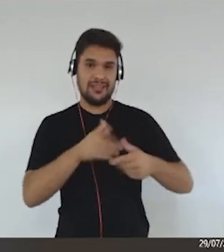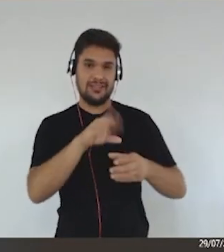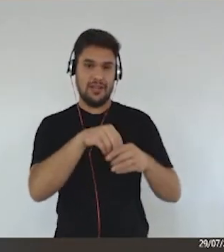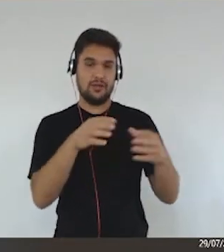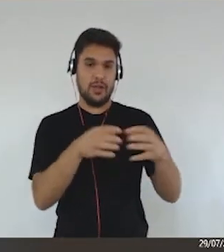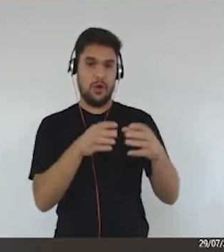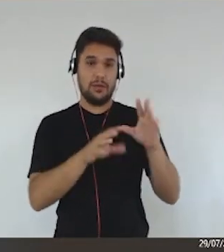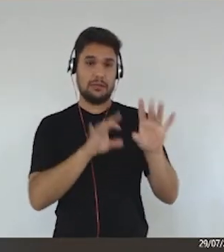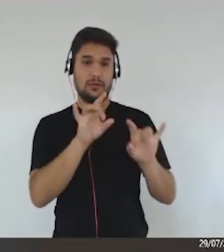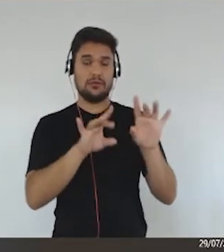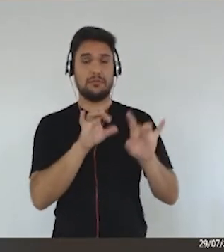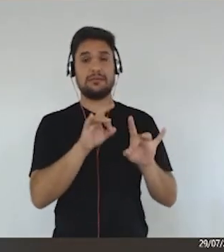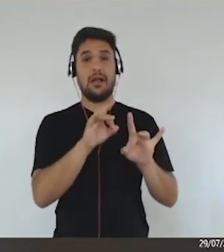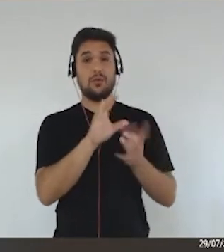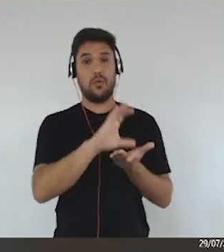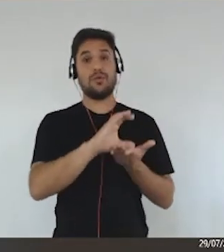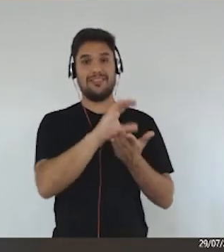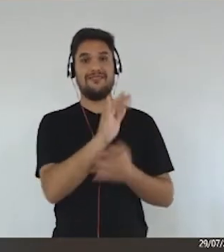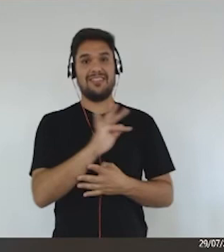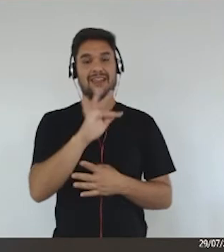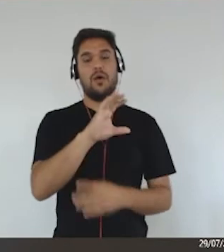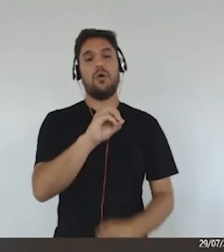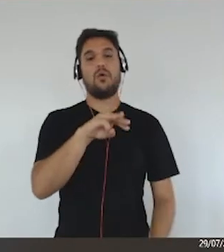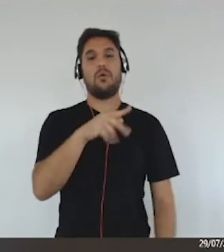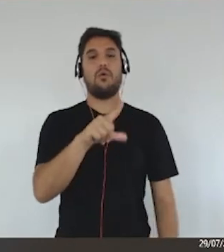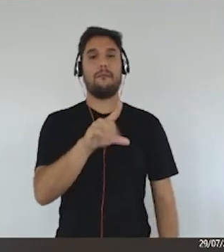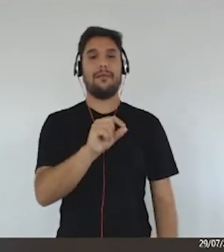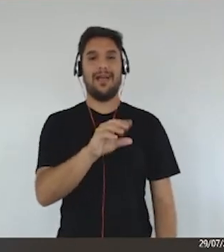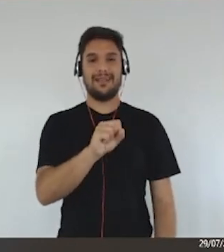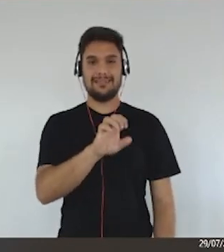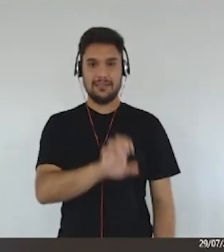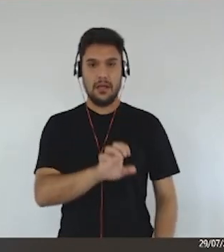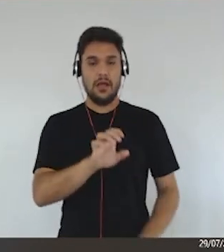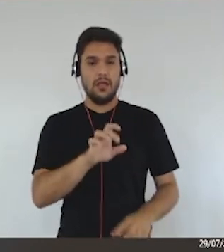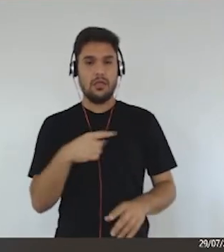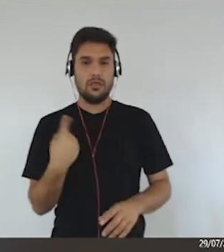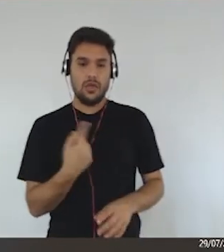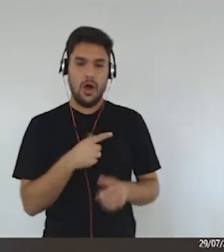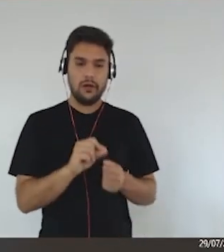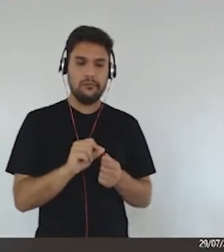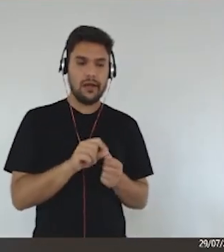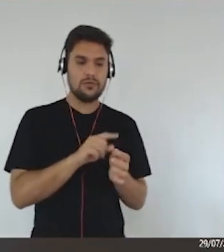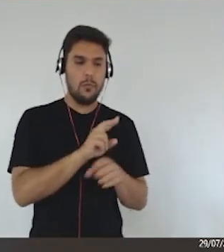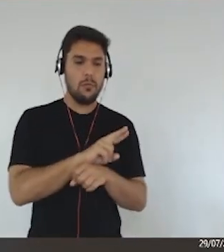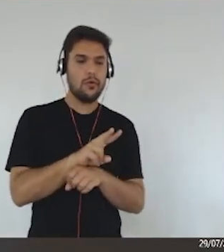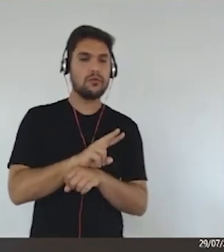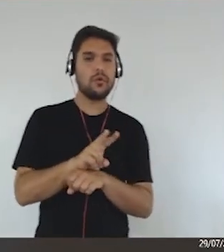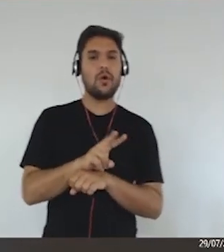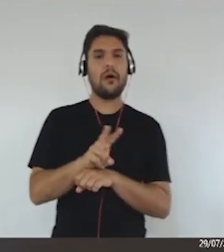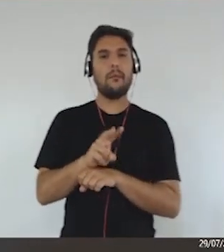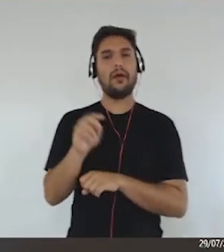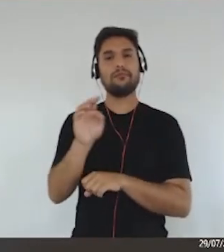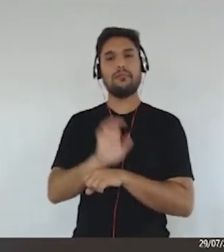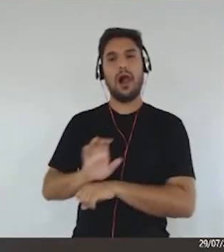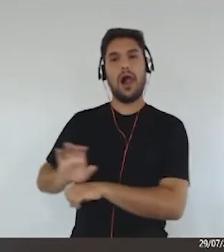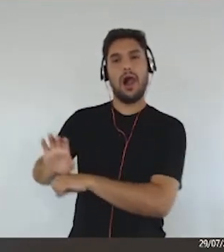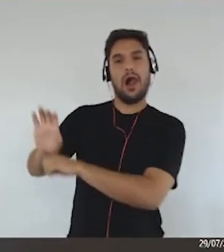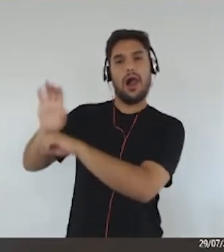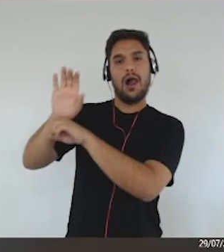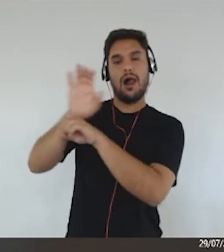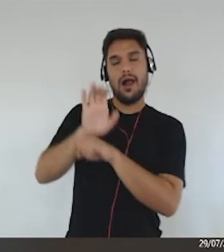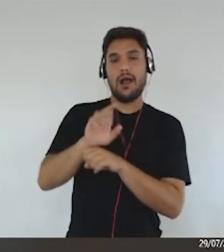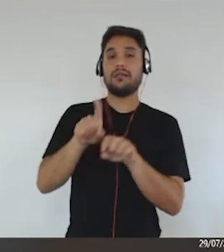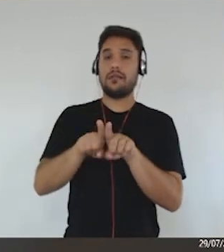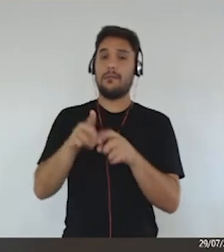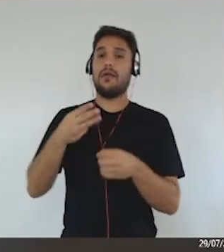Nacional de Compliance do Conselho Federal, nós temos tido a preocupação de fazer um monitoramento no âmbito nacional dos estados